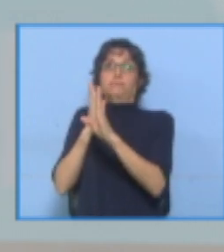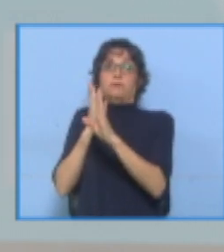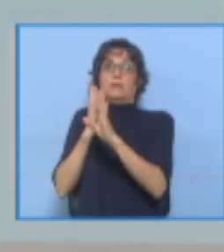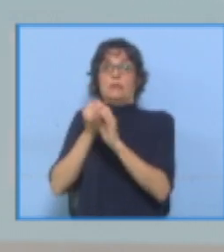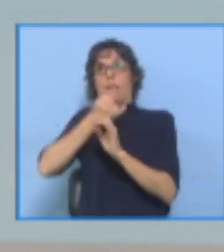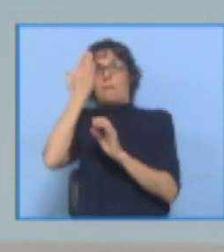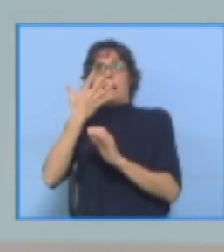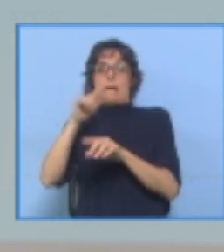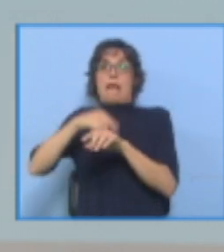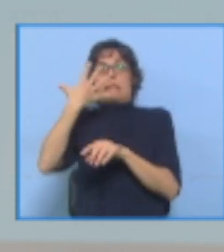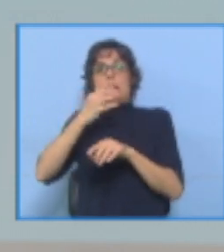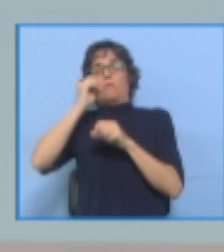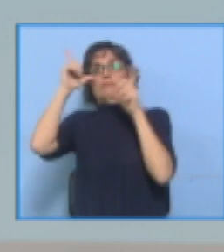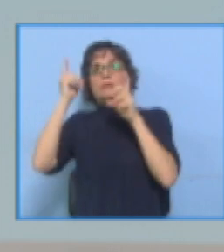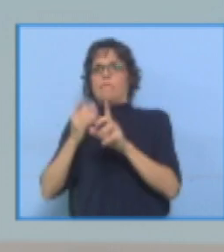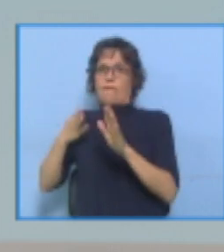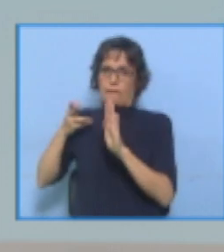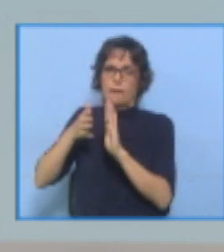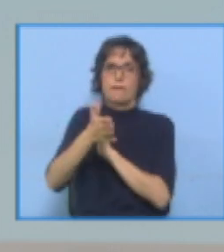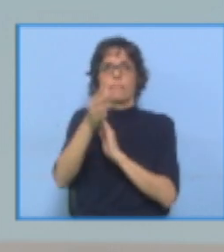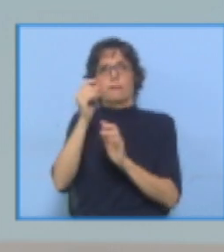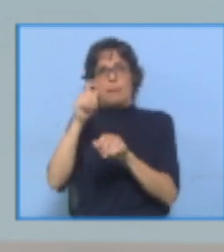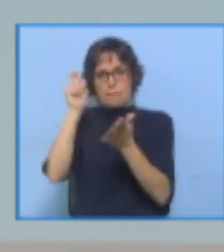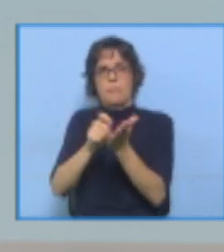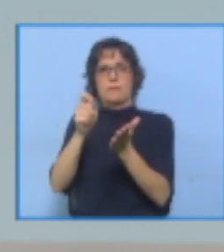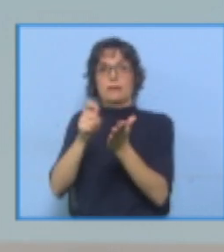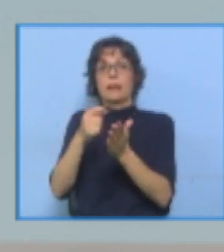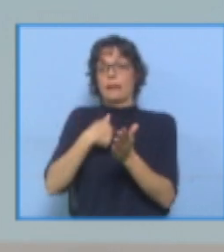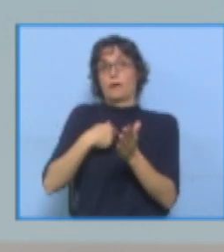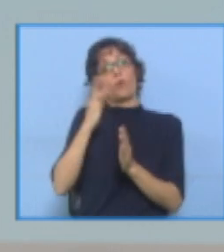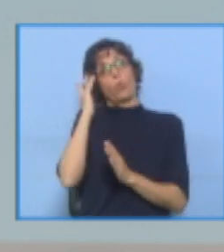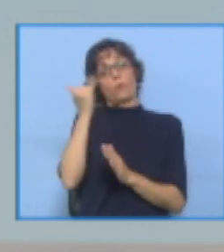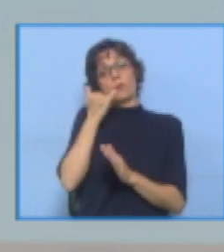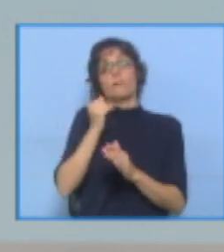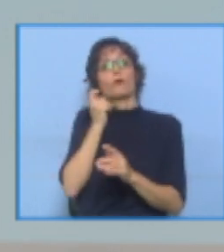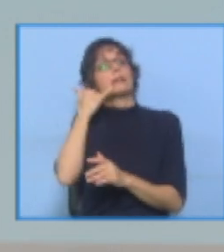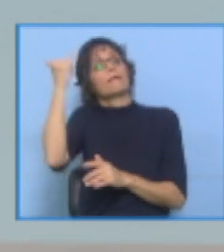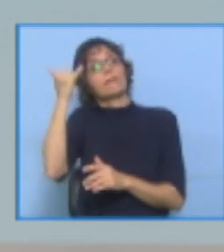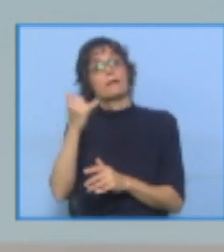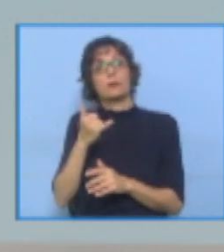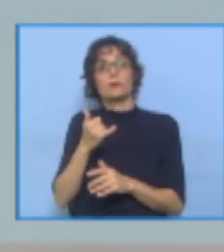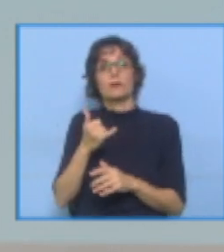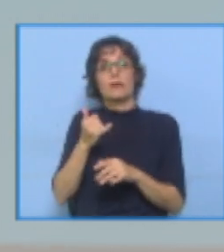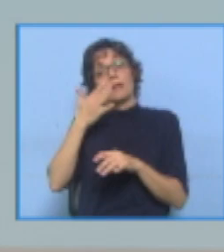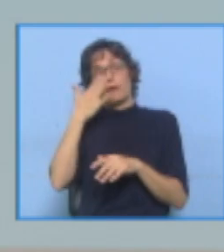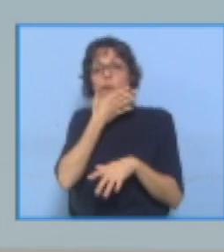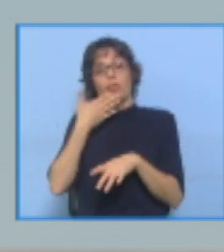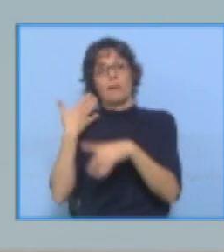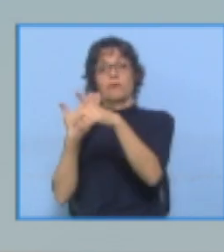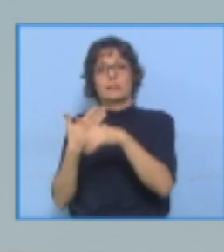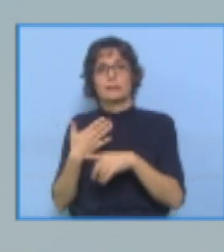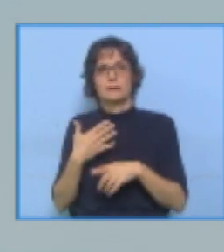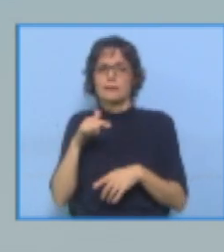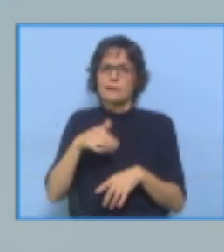conseguiu. A médica, porque faz esse pequeno favor, e nenhum de nós, nem tu nem